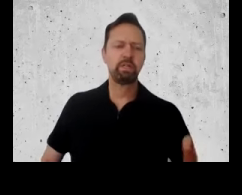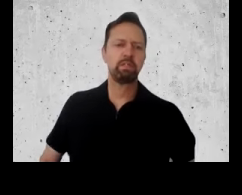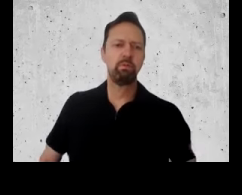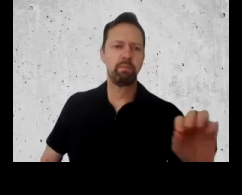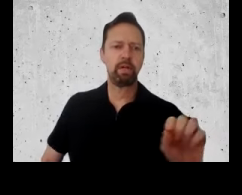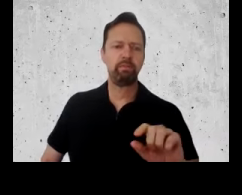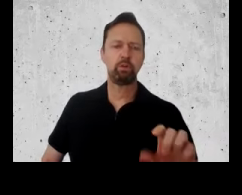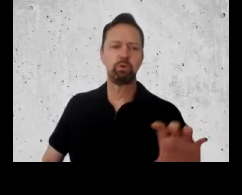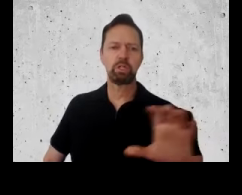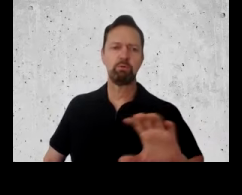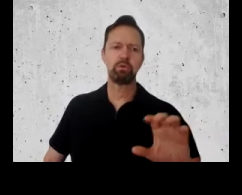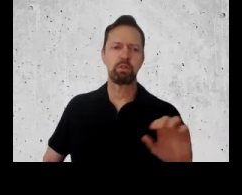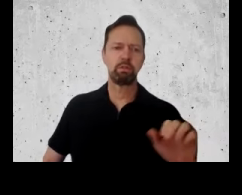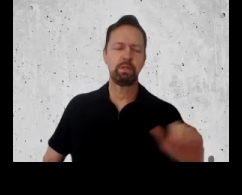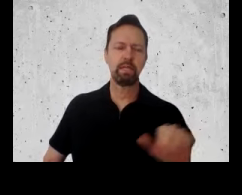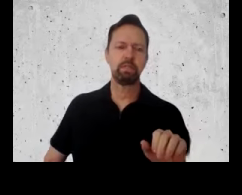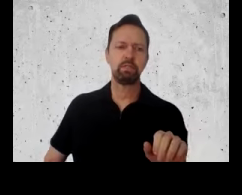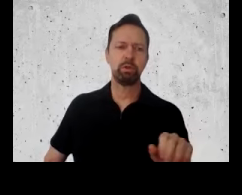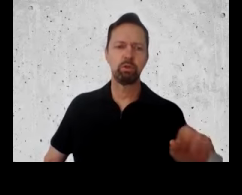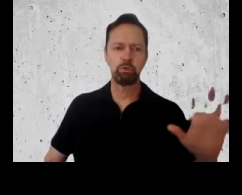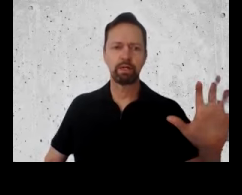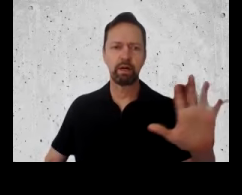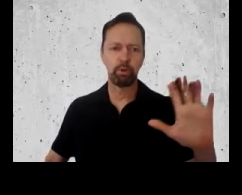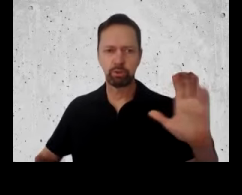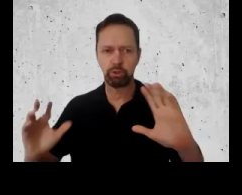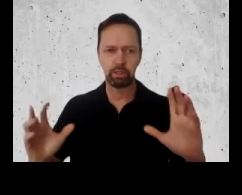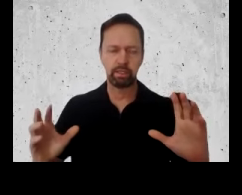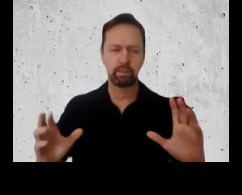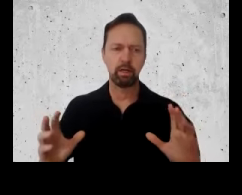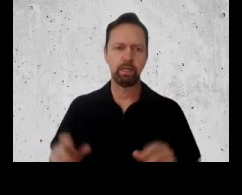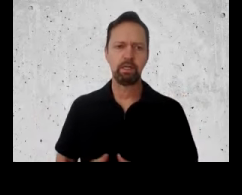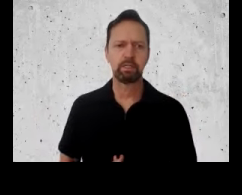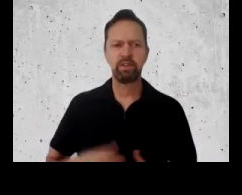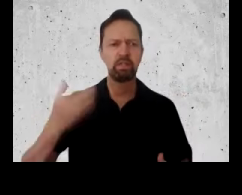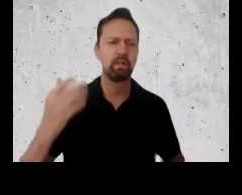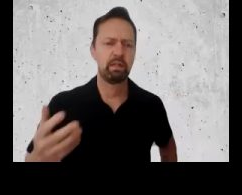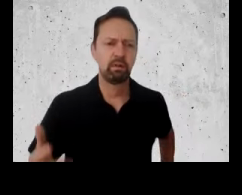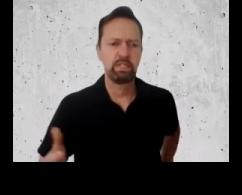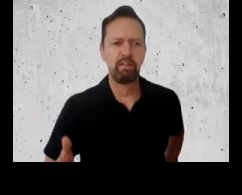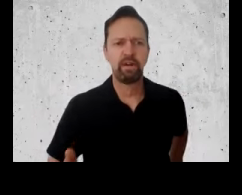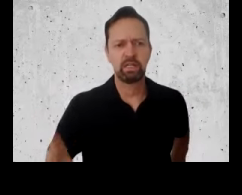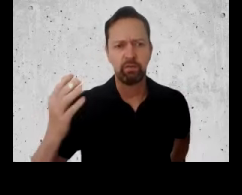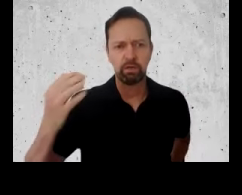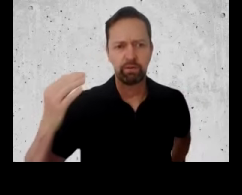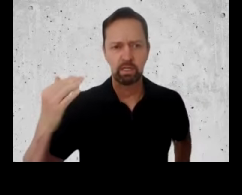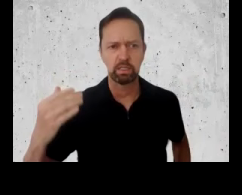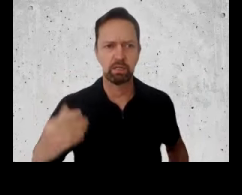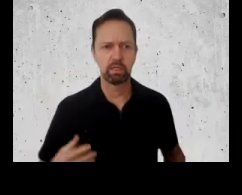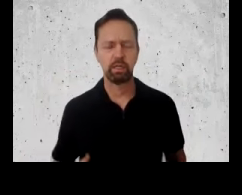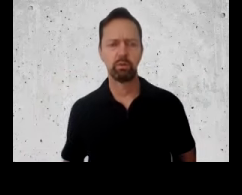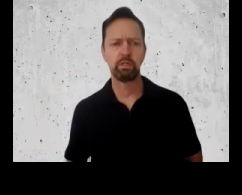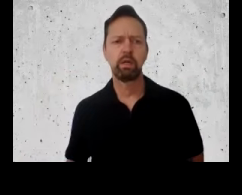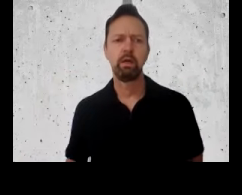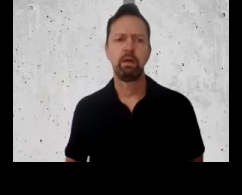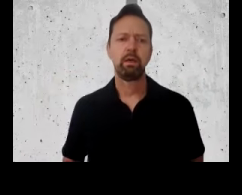Eu só vou fazer assim, uma breve introdução de uns 10, 15 minutos do arcabouço central deles. Talvez nem faça, talvez eu faça nas